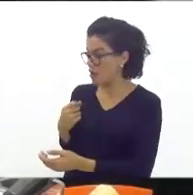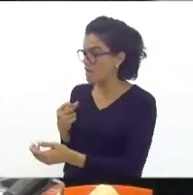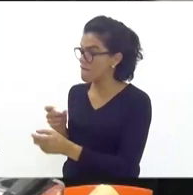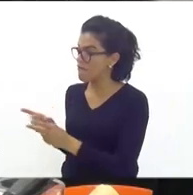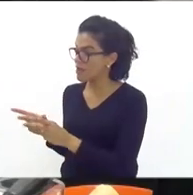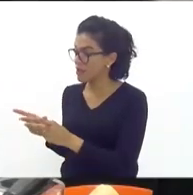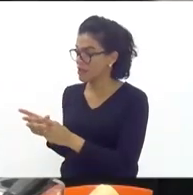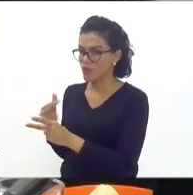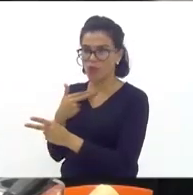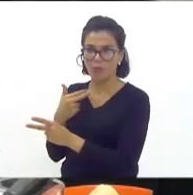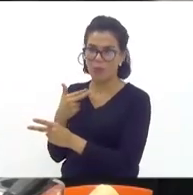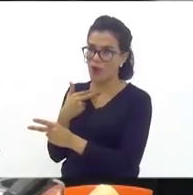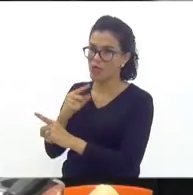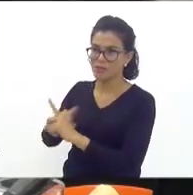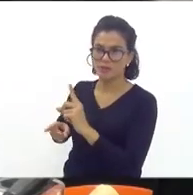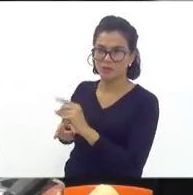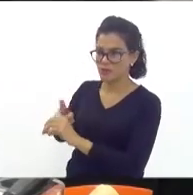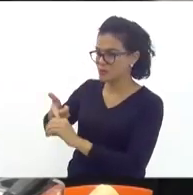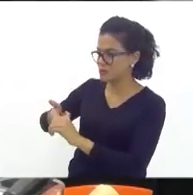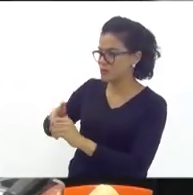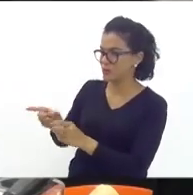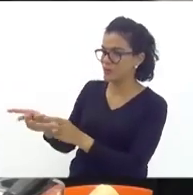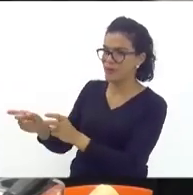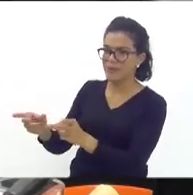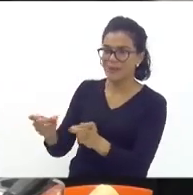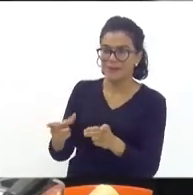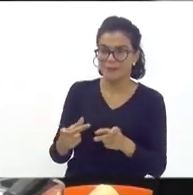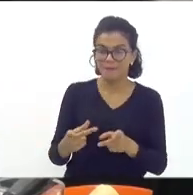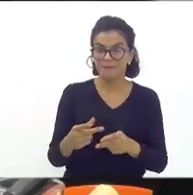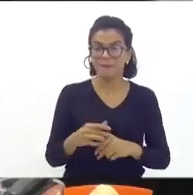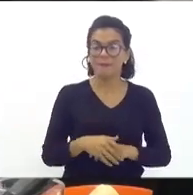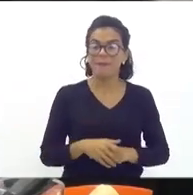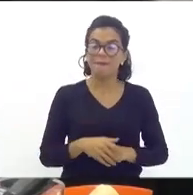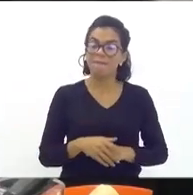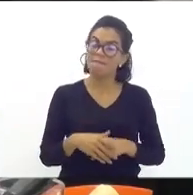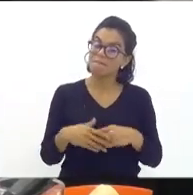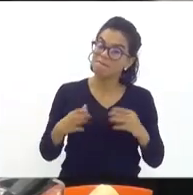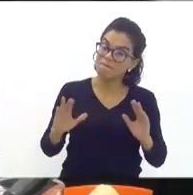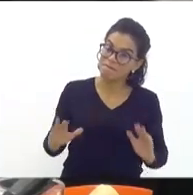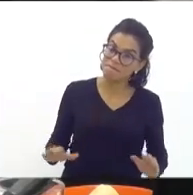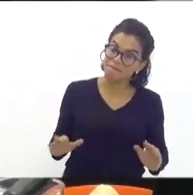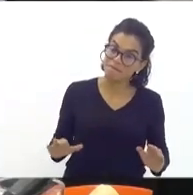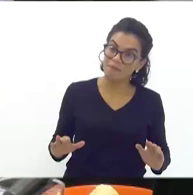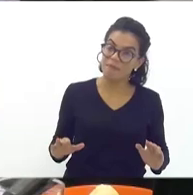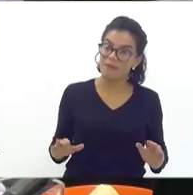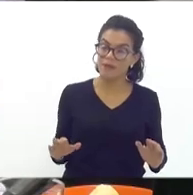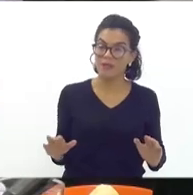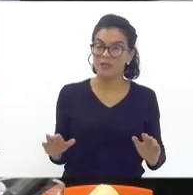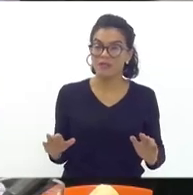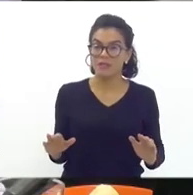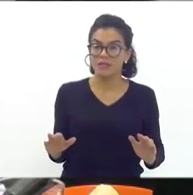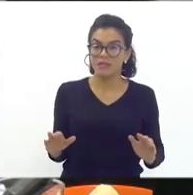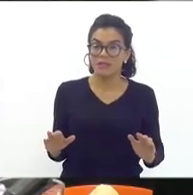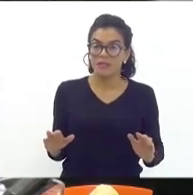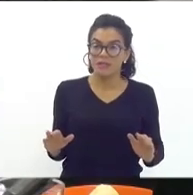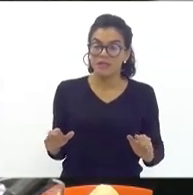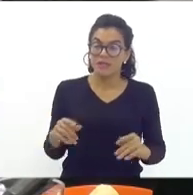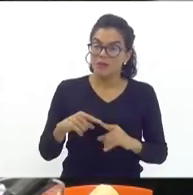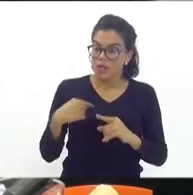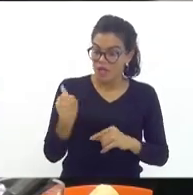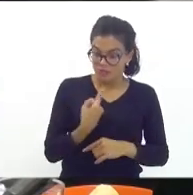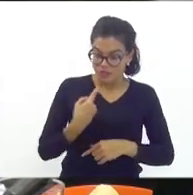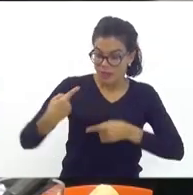e não vai religar o posto dele nunca mas mediante a isso é que a gente tá aqui